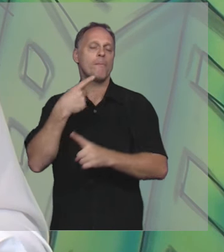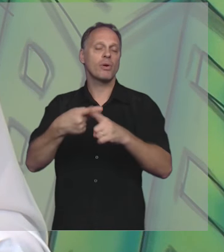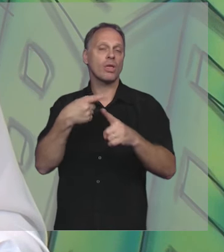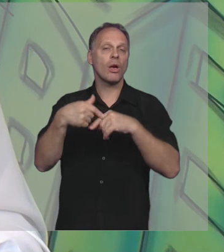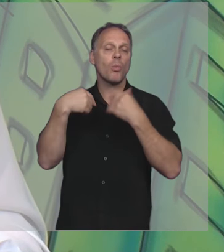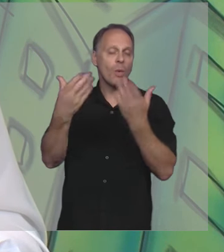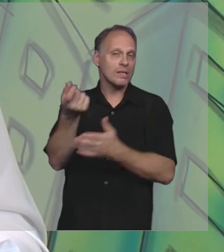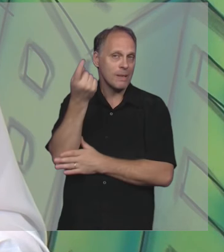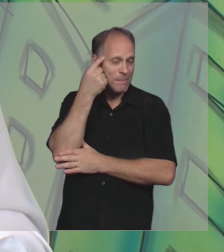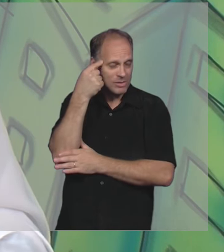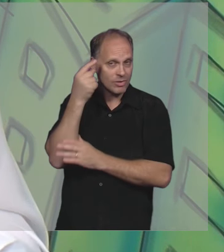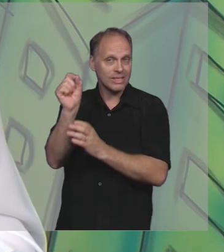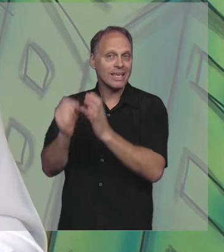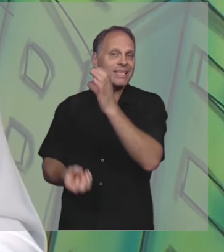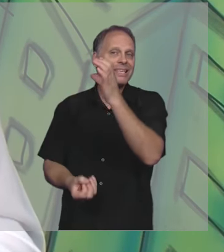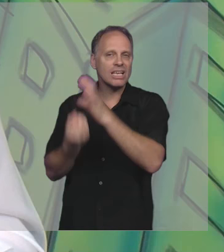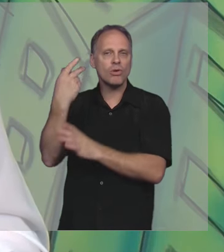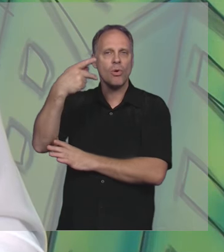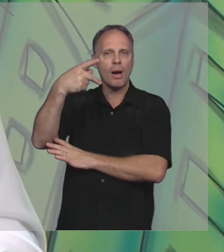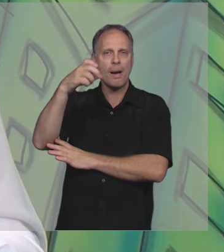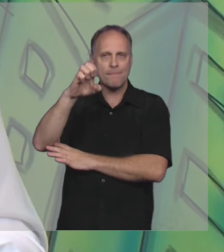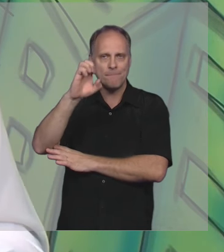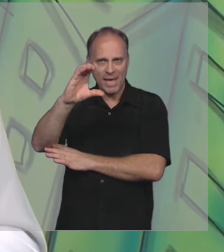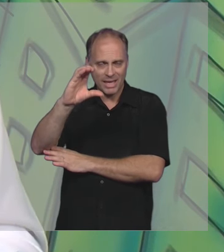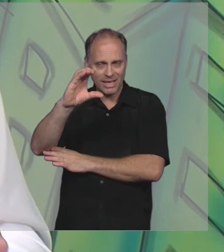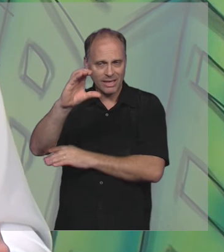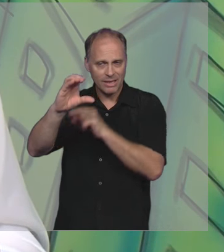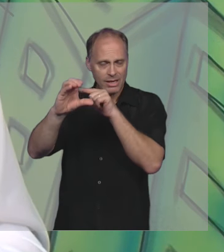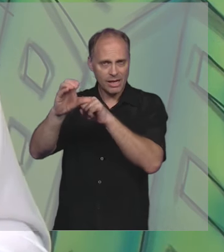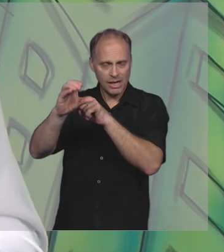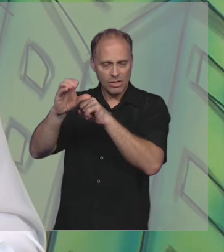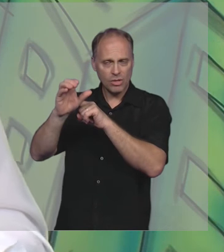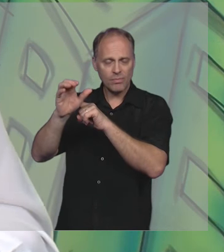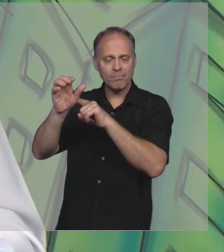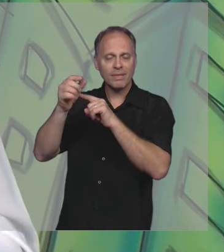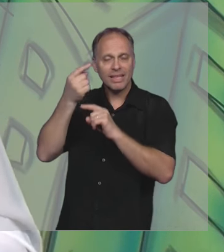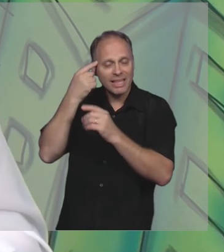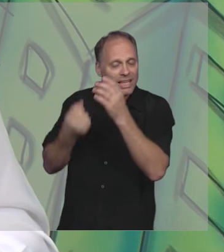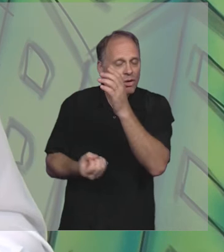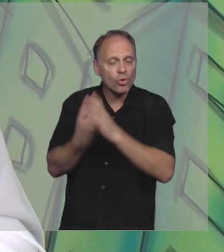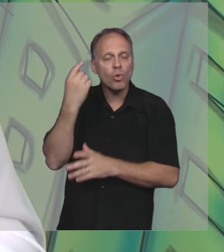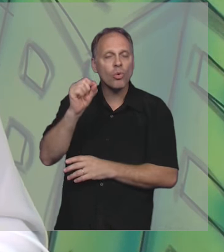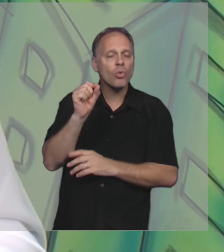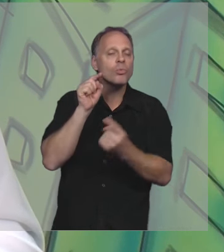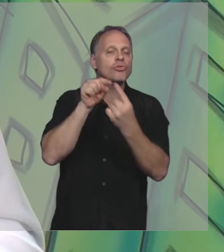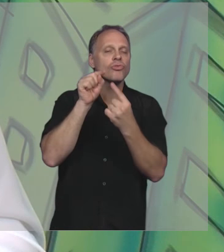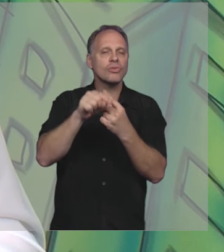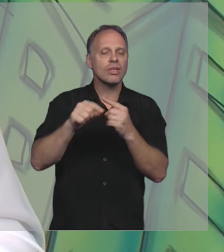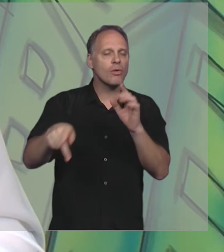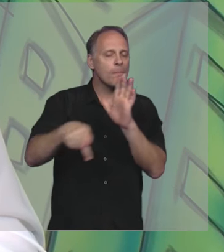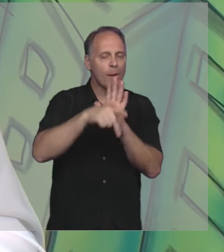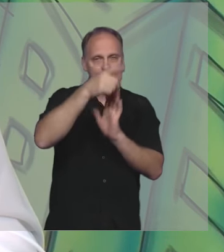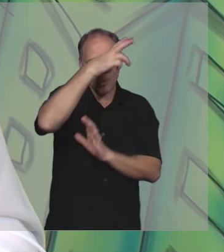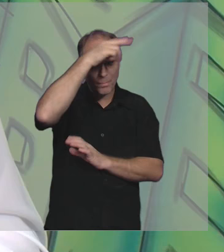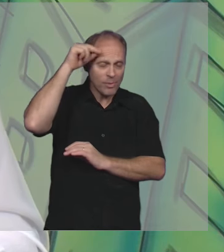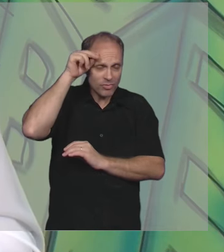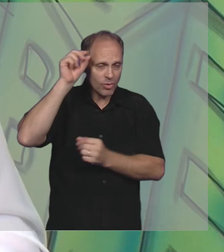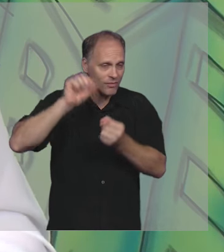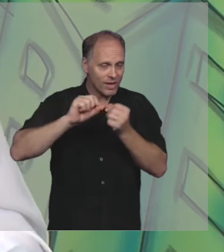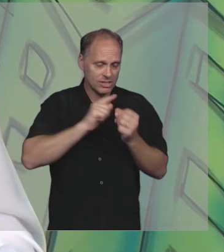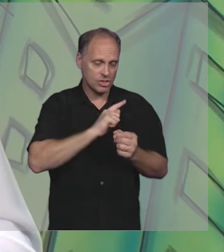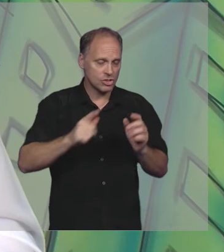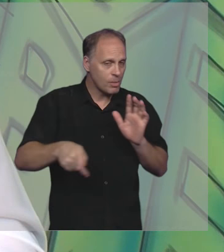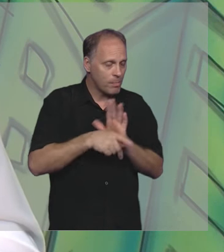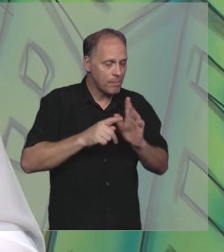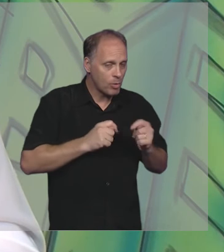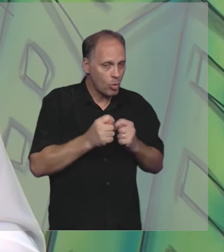a ideia, quem criou essa PEC, criou com o intuito dos municípios fazerem gestão própria, né? Só que para